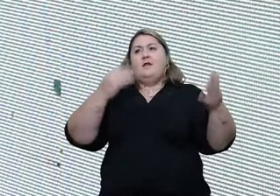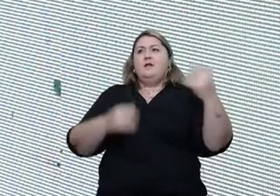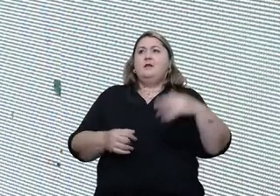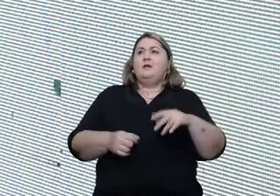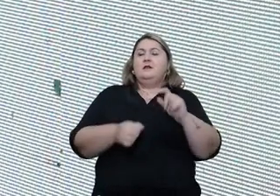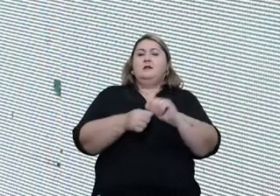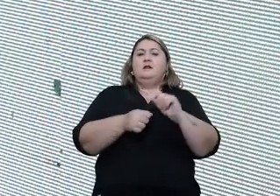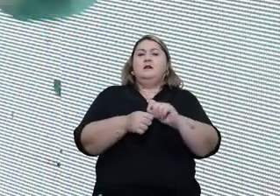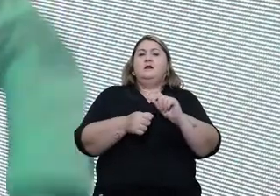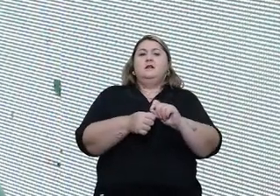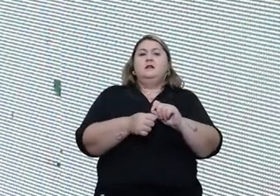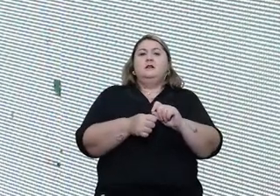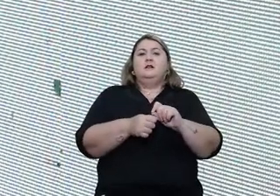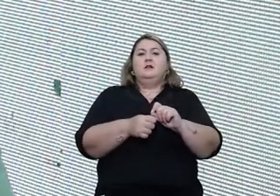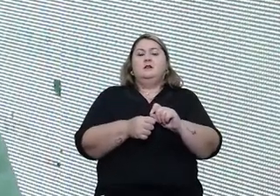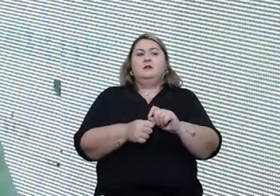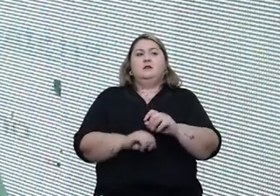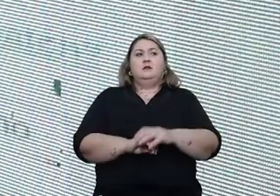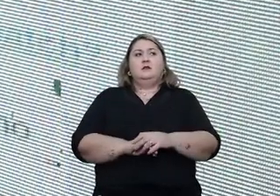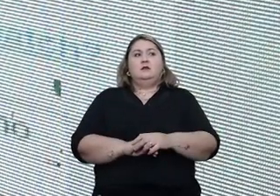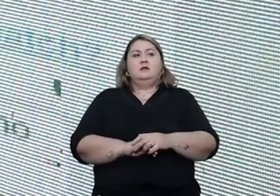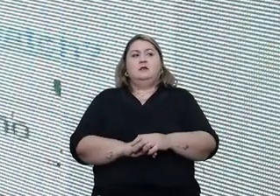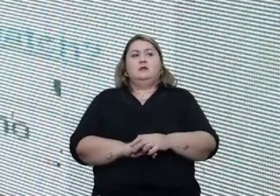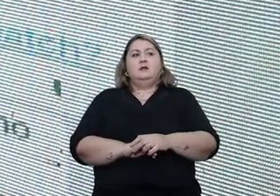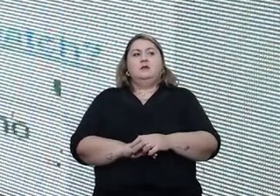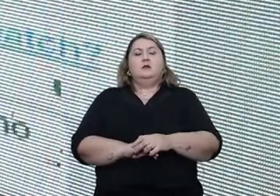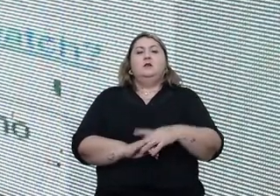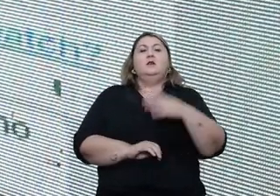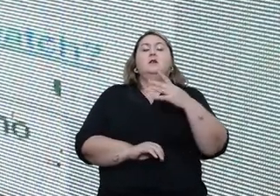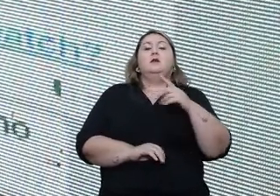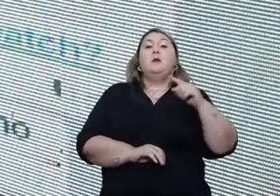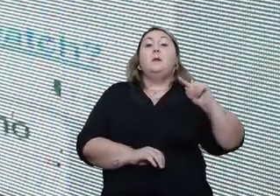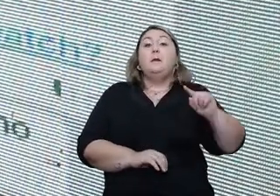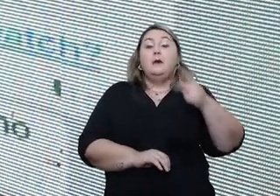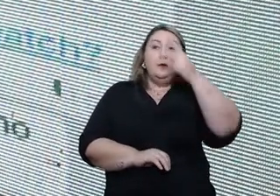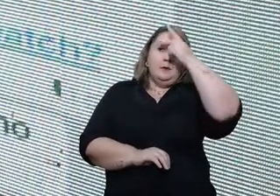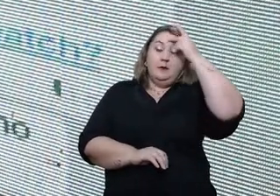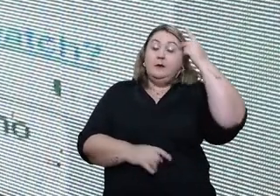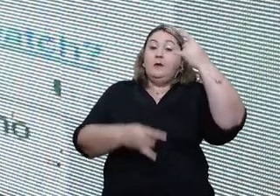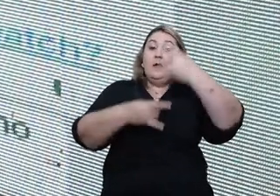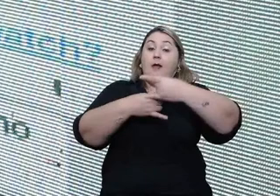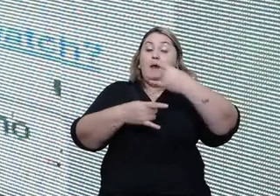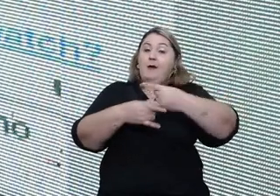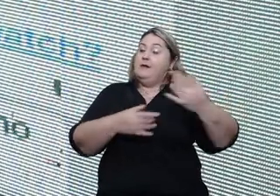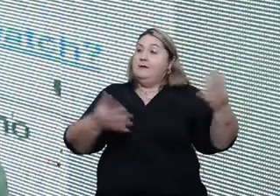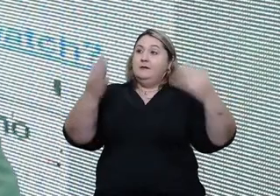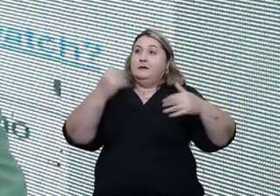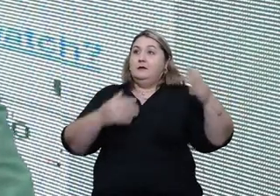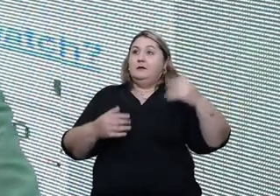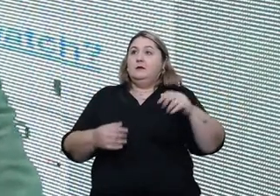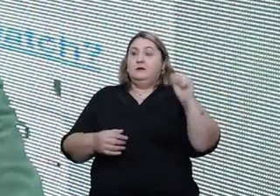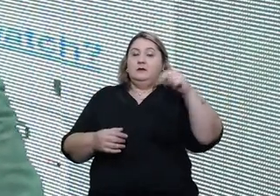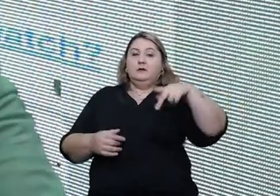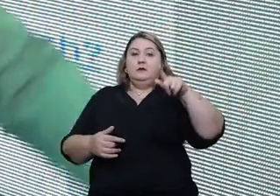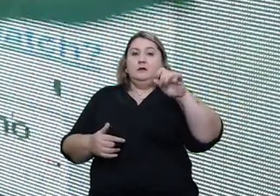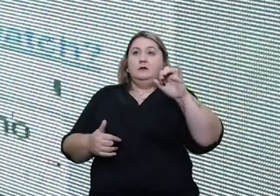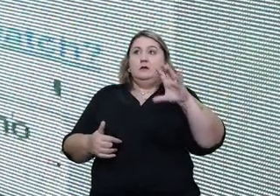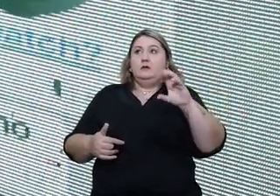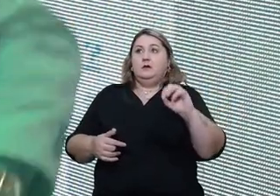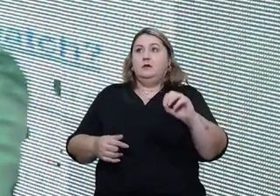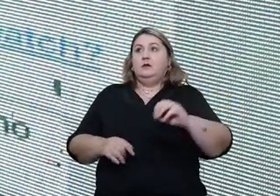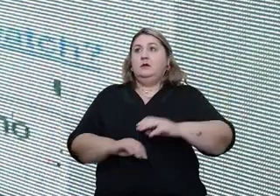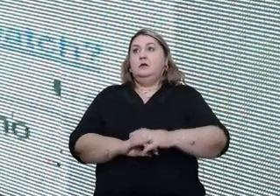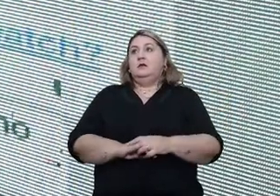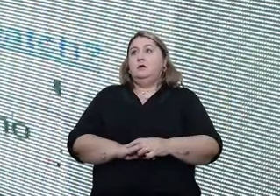Carlos. Ajuda nós aí. Vamos bater a meta aqui. 1000 pessoas na live. Vambora. Ângelo anuncia que batemos a meta.